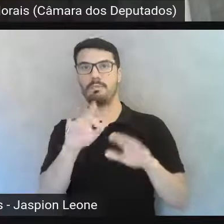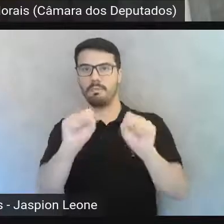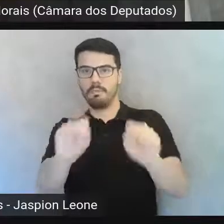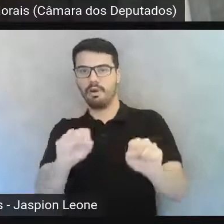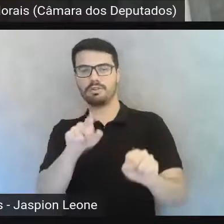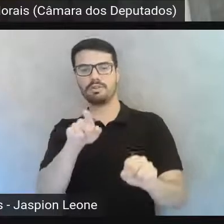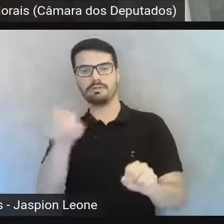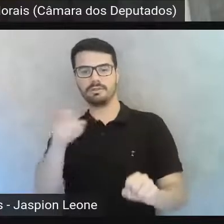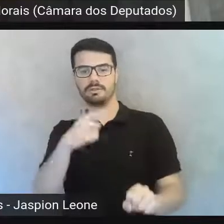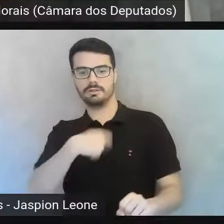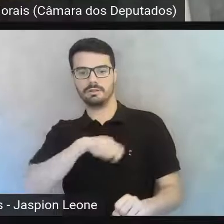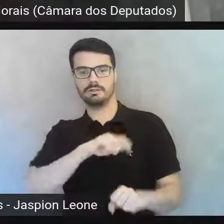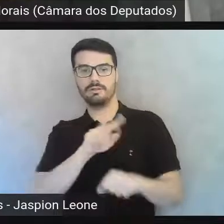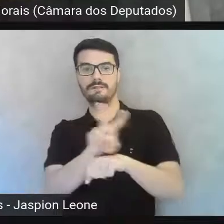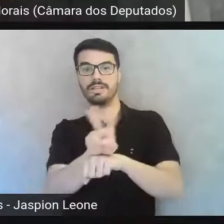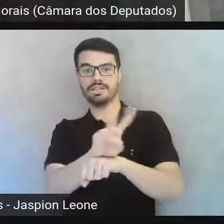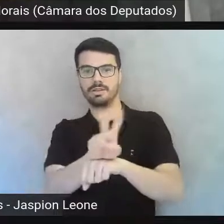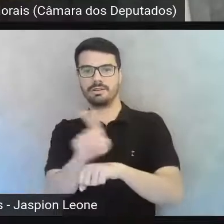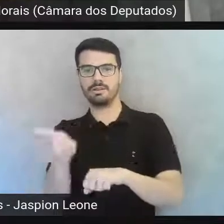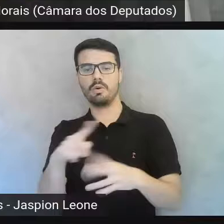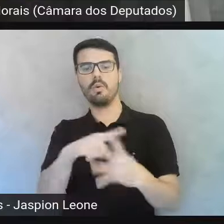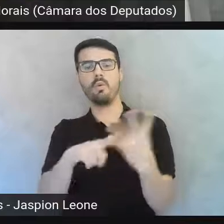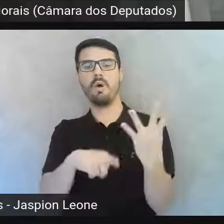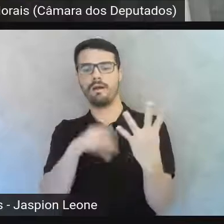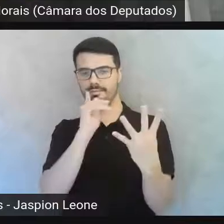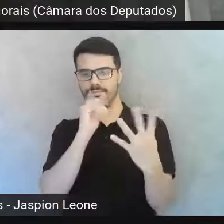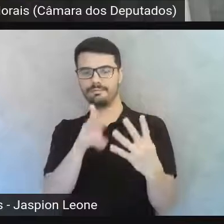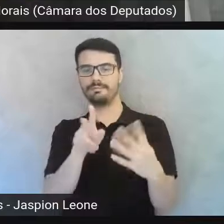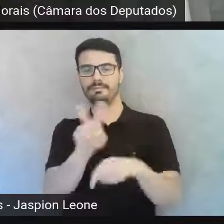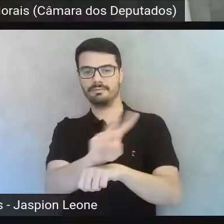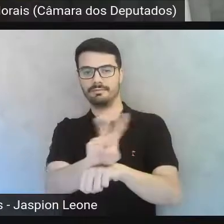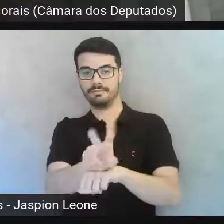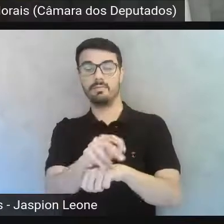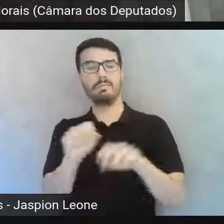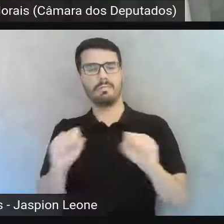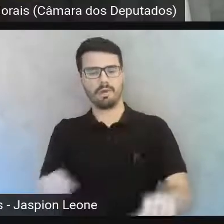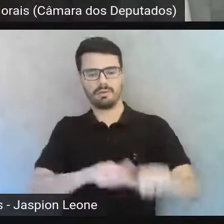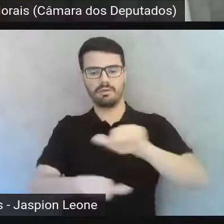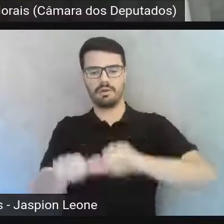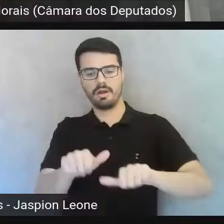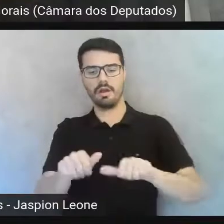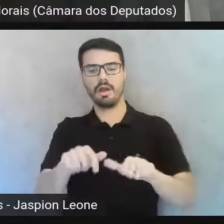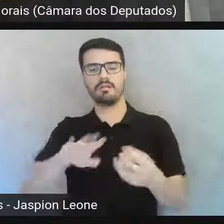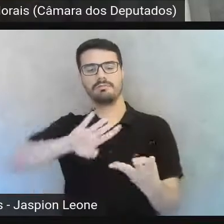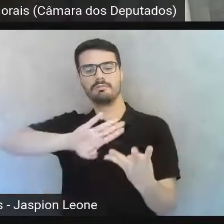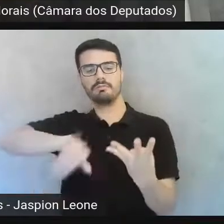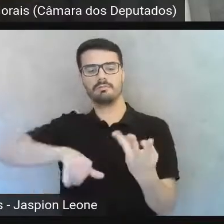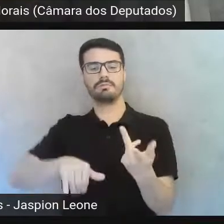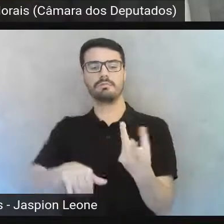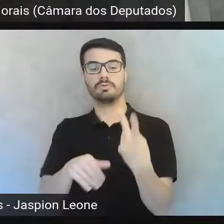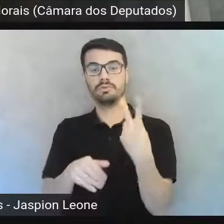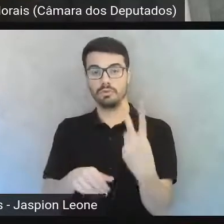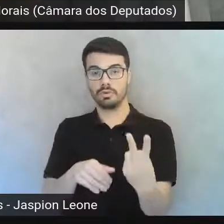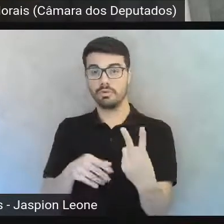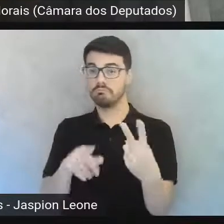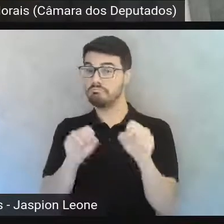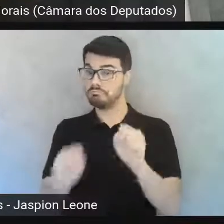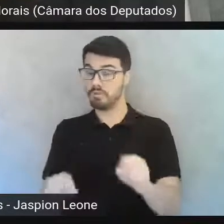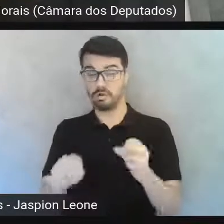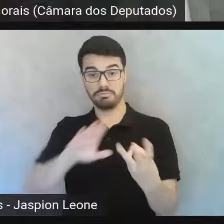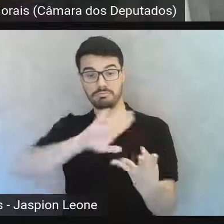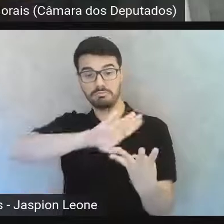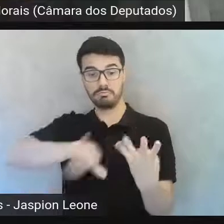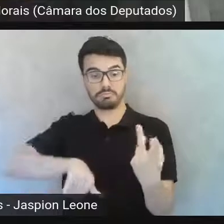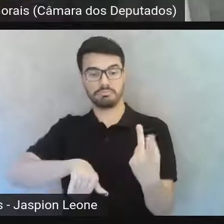vigilante, se eu tenho lá 4 postos, por exemplo. Eu posso fazer um remanejamento e ficar com 2? Posso. Dependendo da situação, posso. Depende